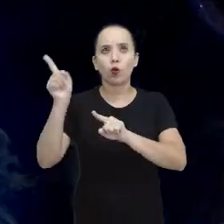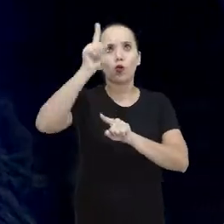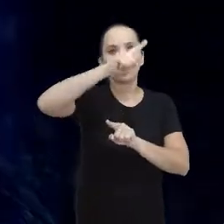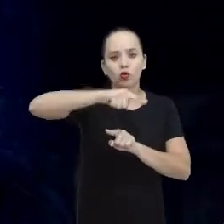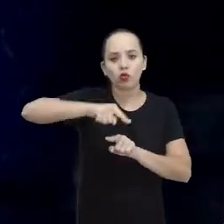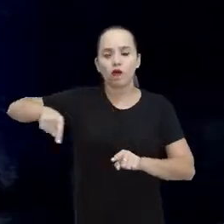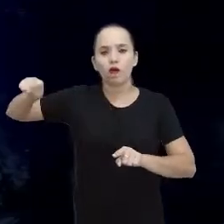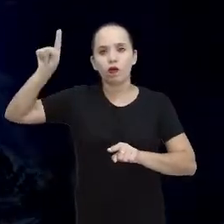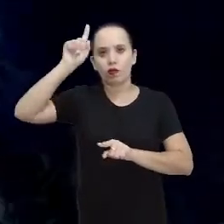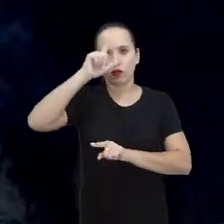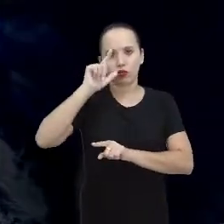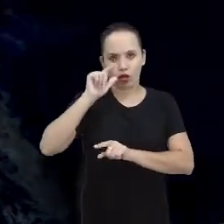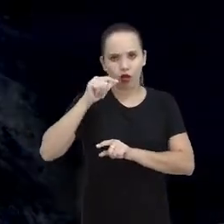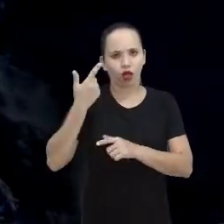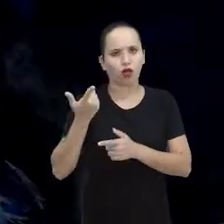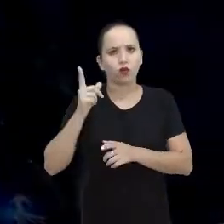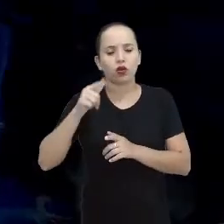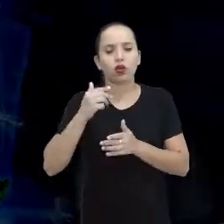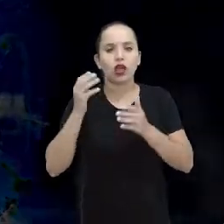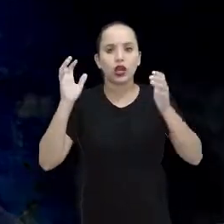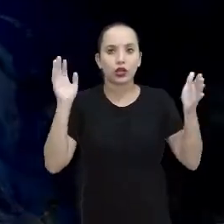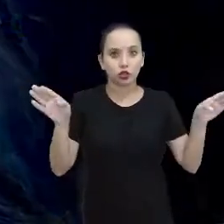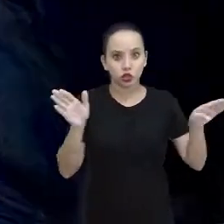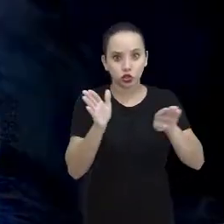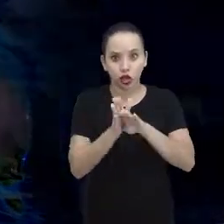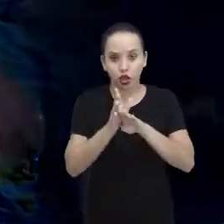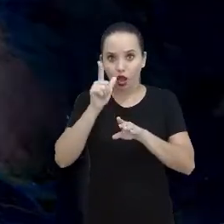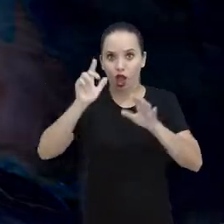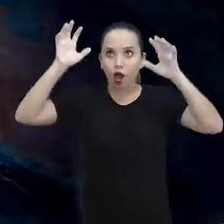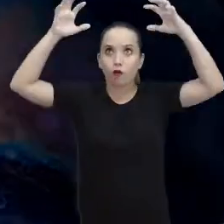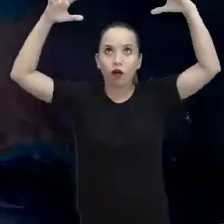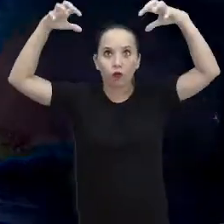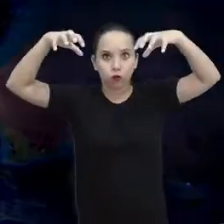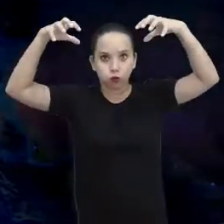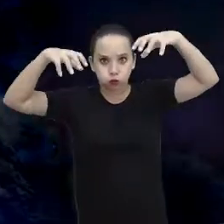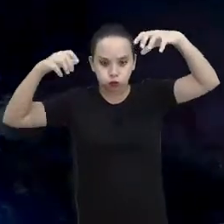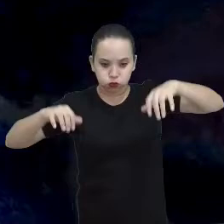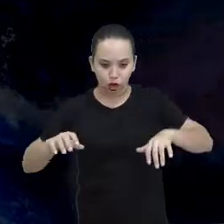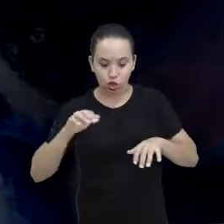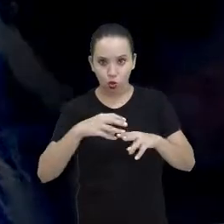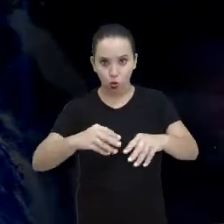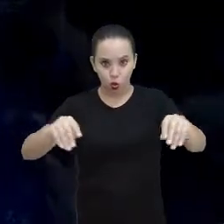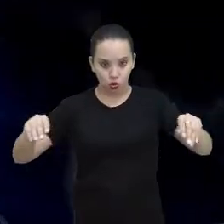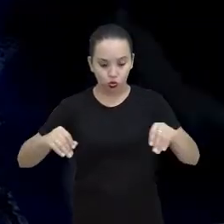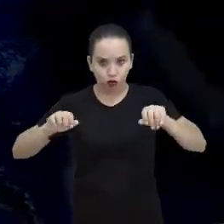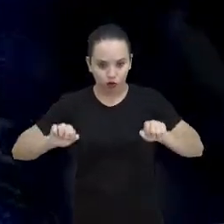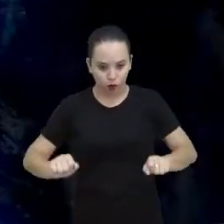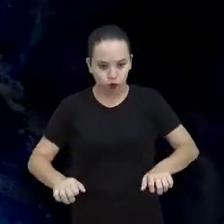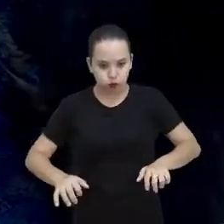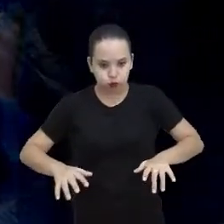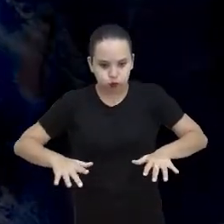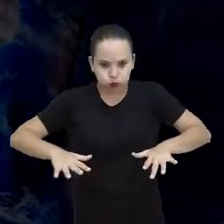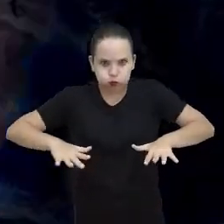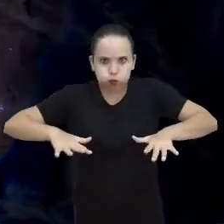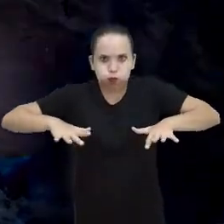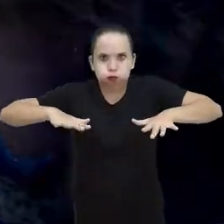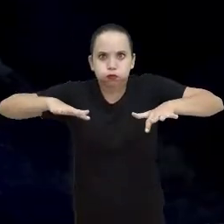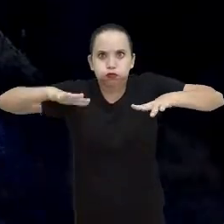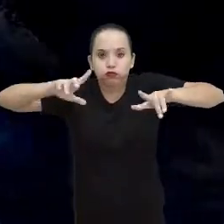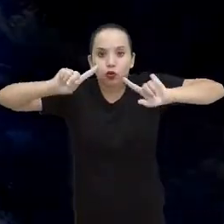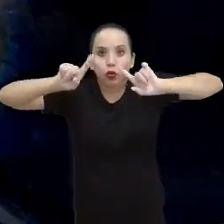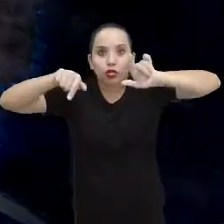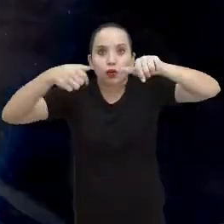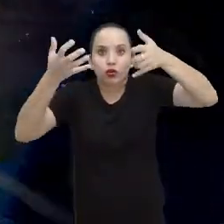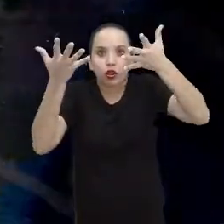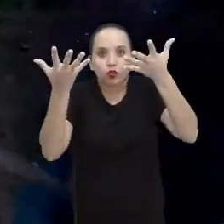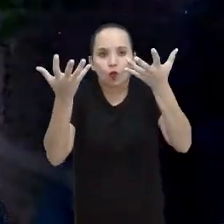né? Tá falando, ó, que quando essa água vem, encharca o chão, né? Vai lá pro fundinho da terra, formando o quê?